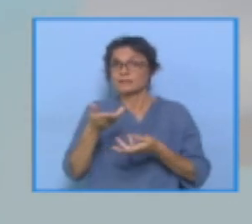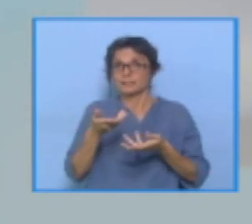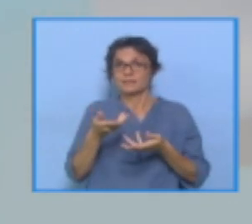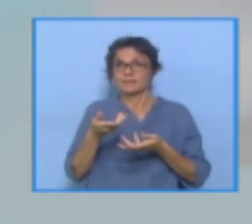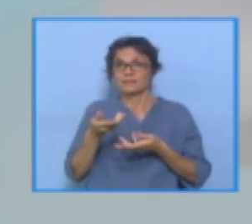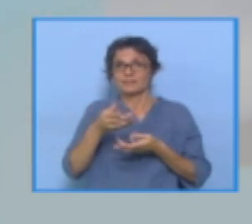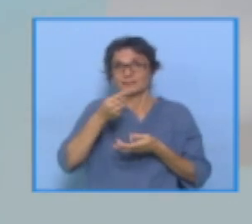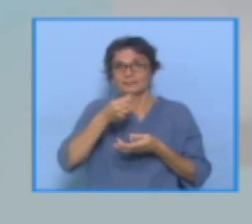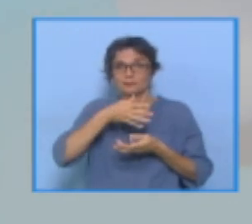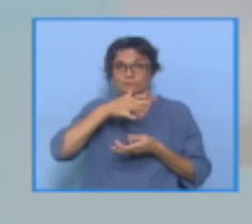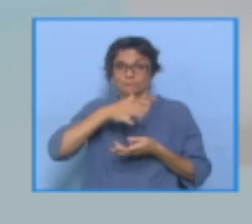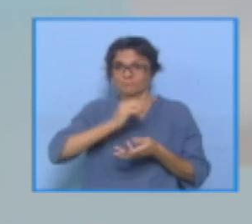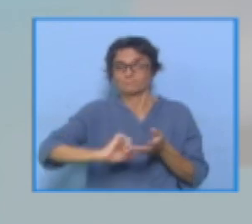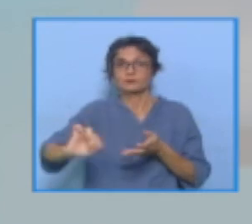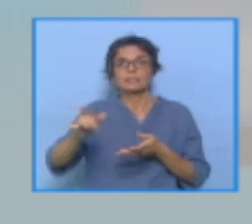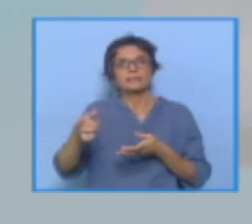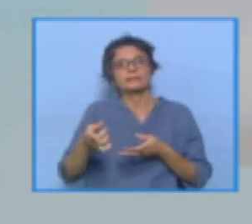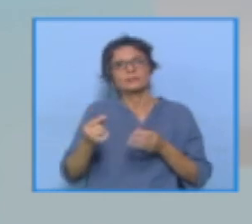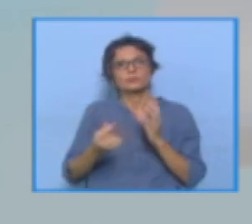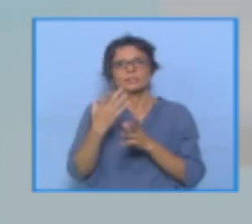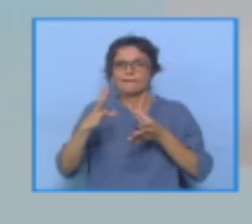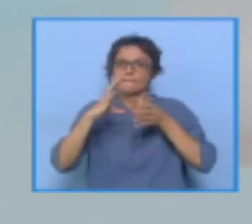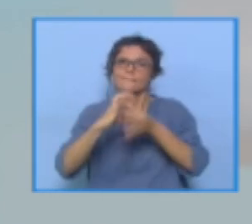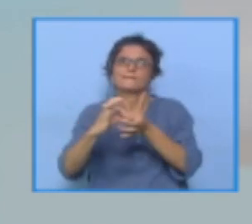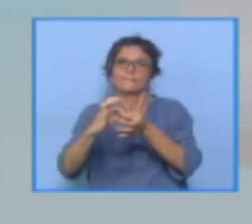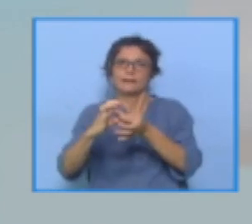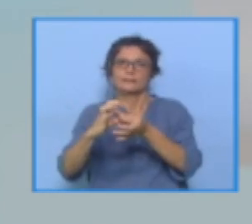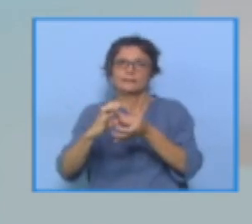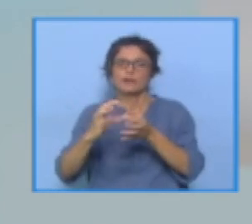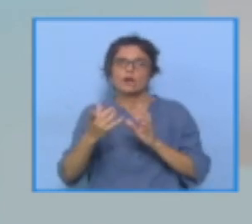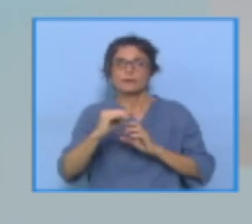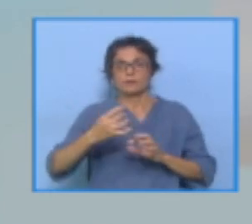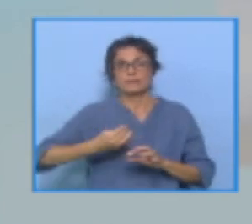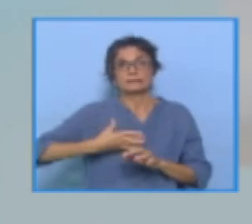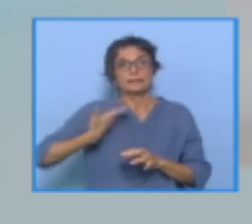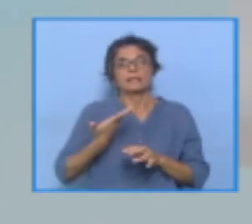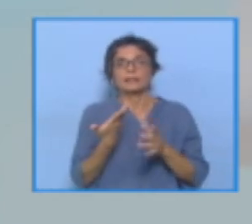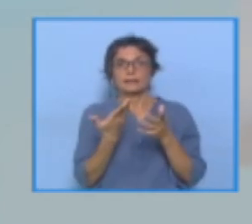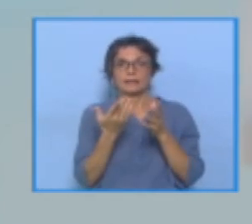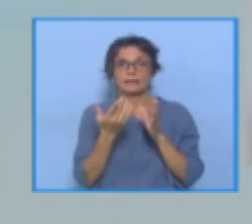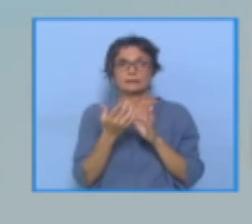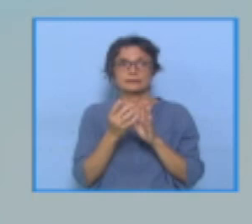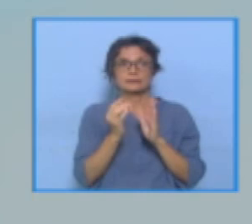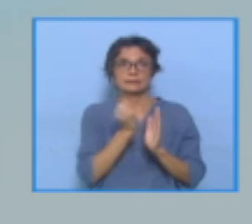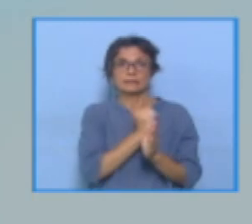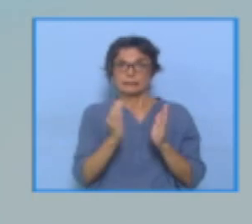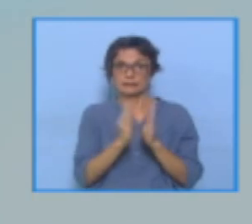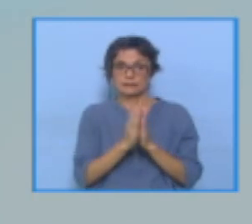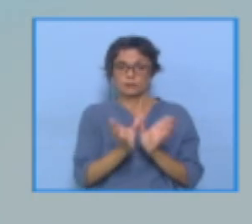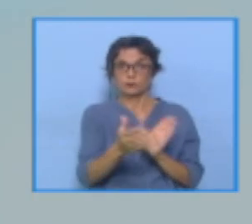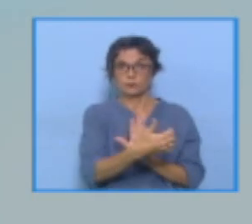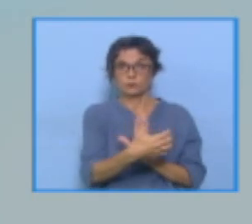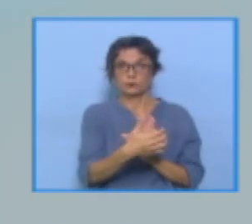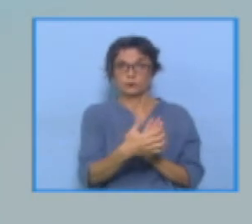criamos aqui também alguns laços e promovemos alguns laços entre as Caritas diocesanas e os secretariados diocesanos das migrações, porque trabalham sempre em